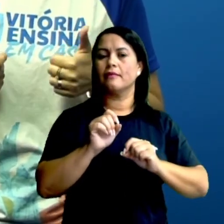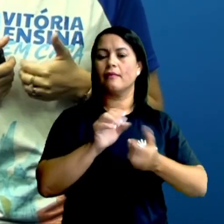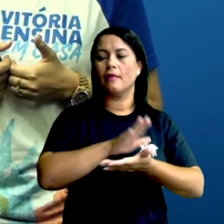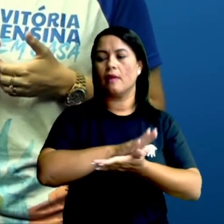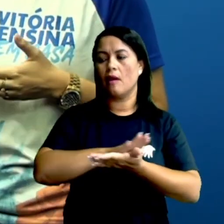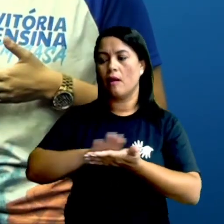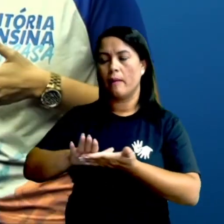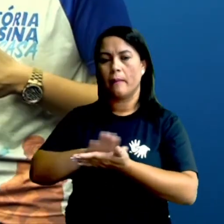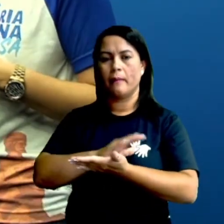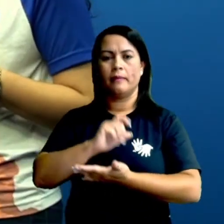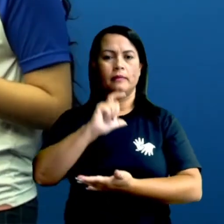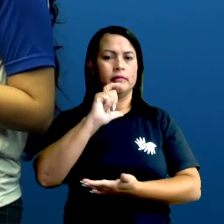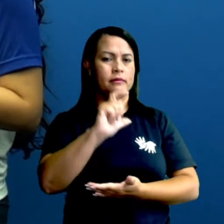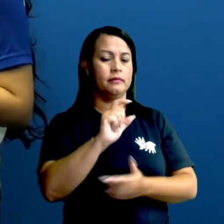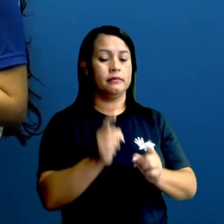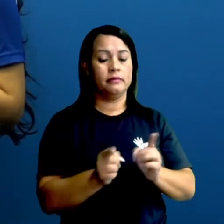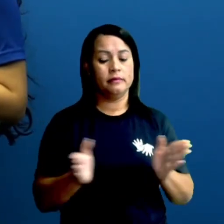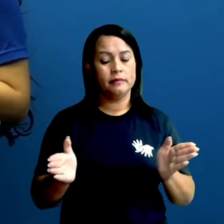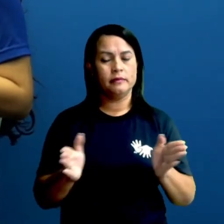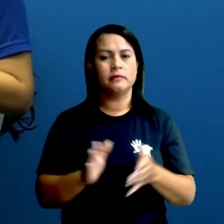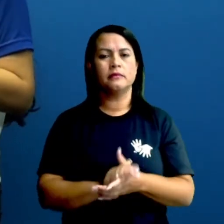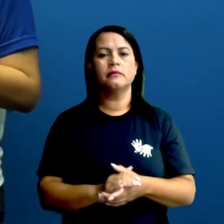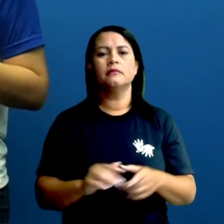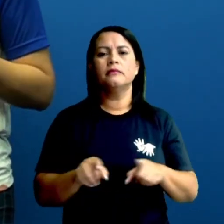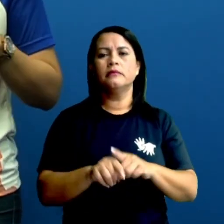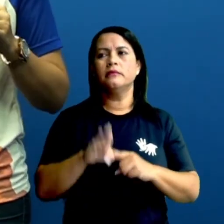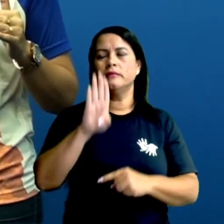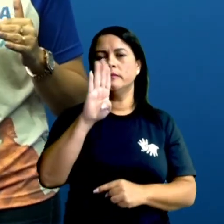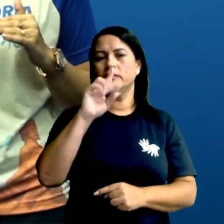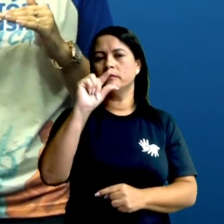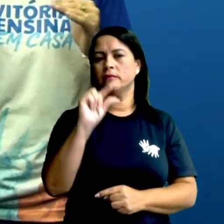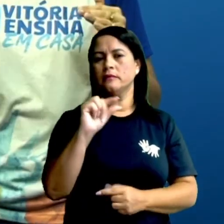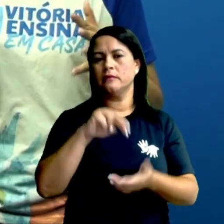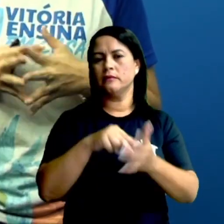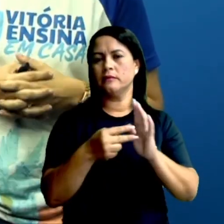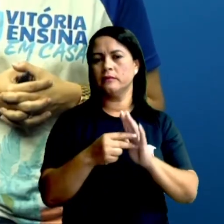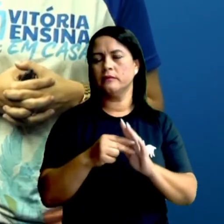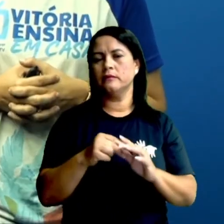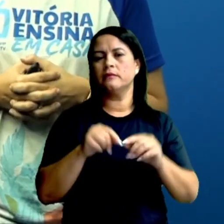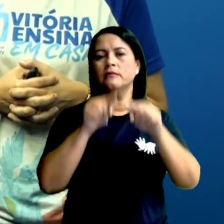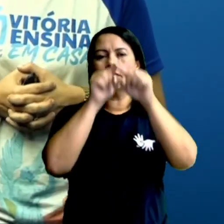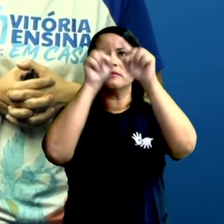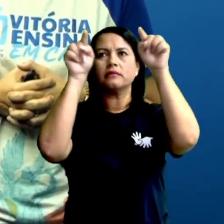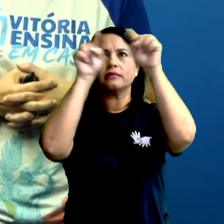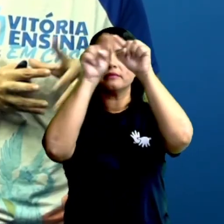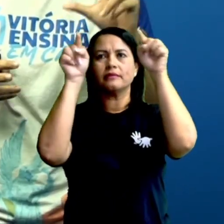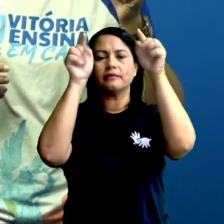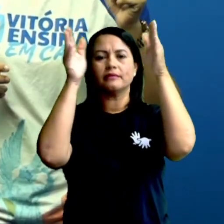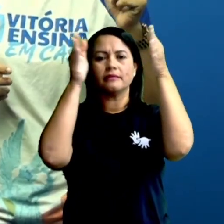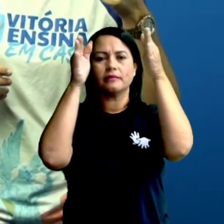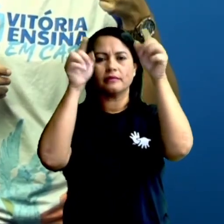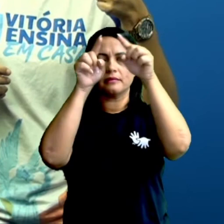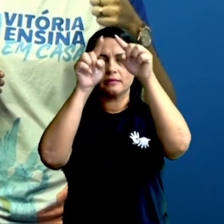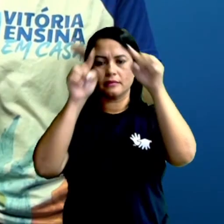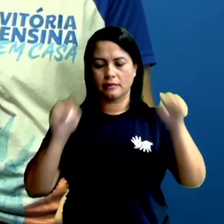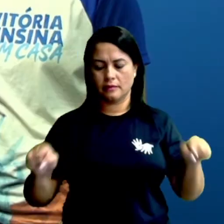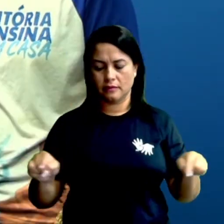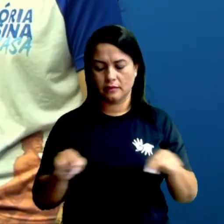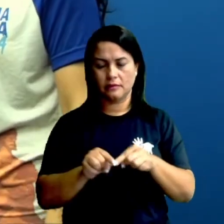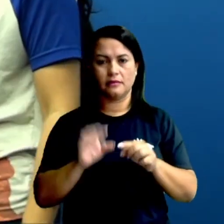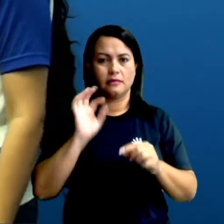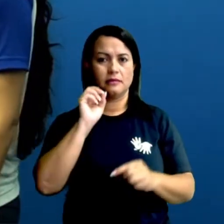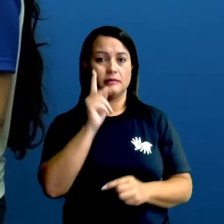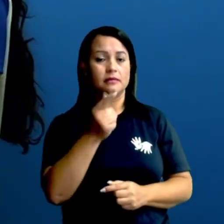base maior, tá? E o B menor vai ser o quê? A base menor.